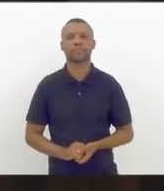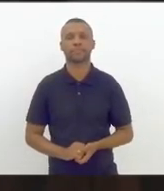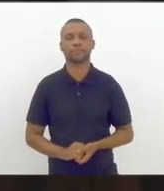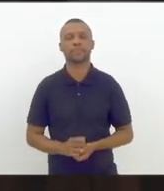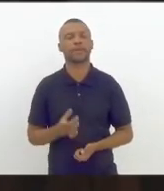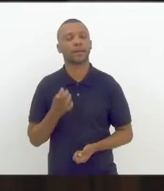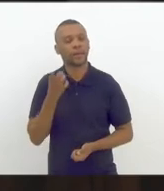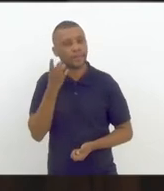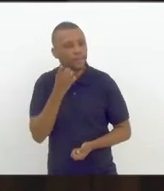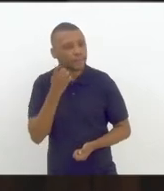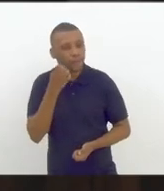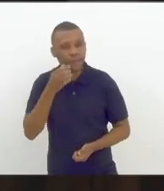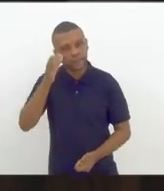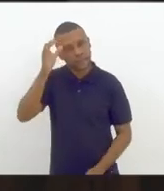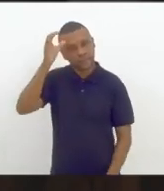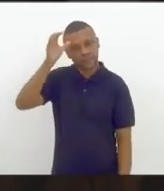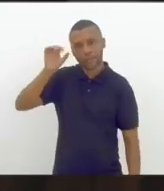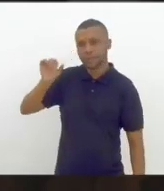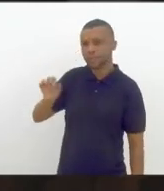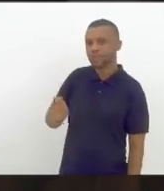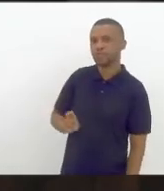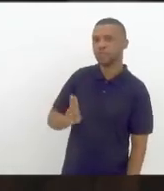Tia Ju.